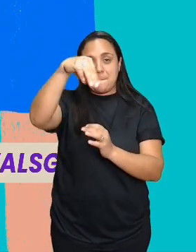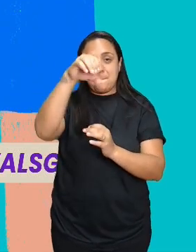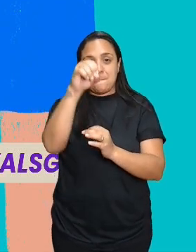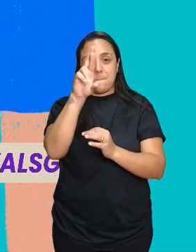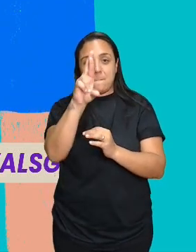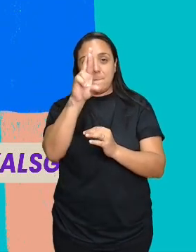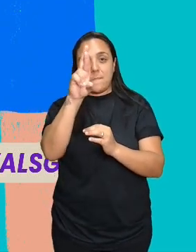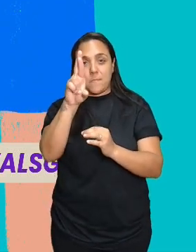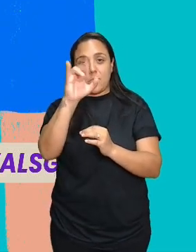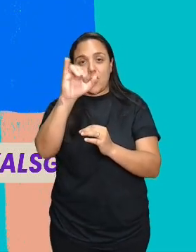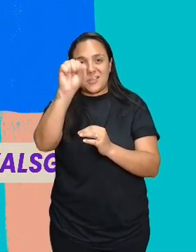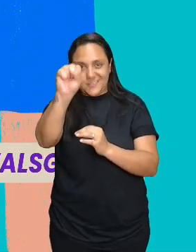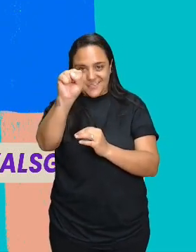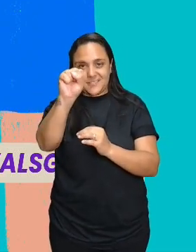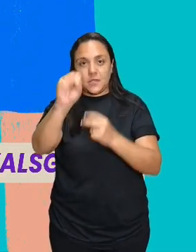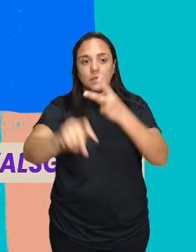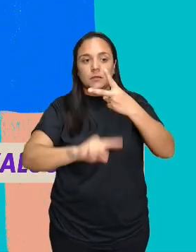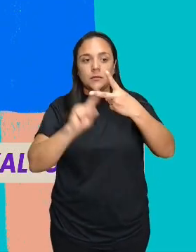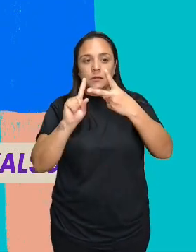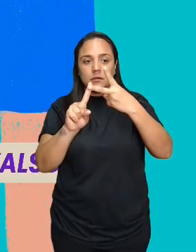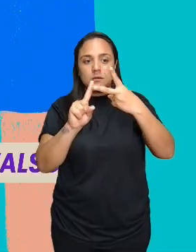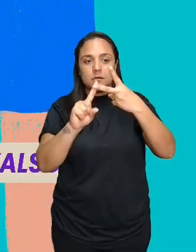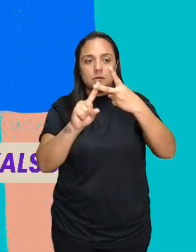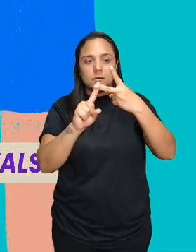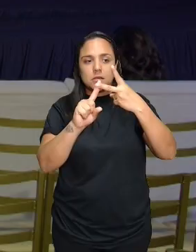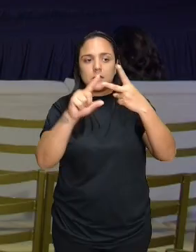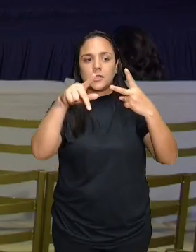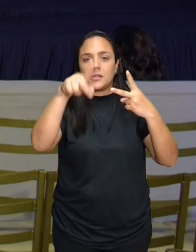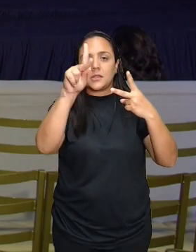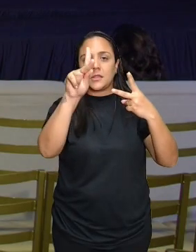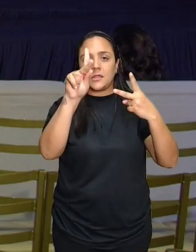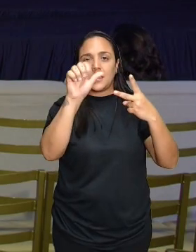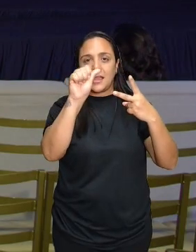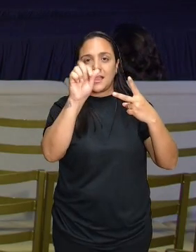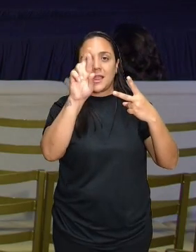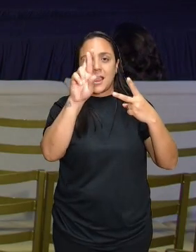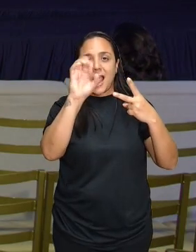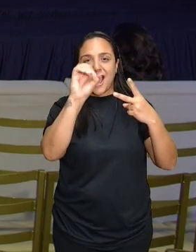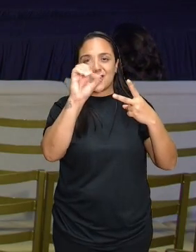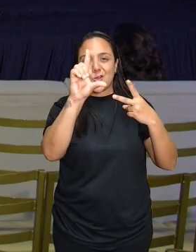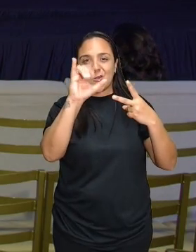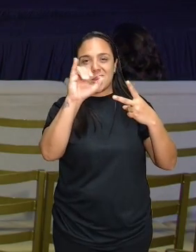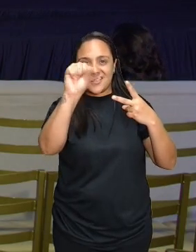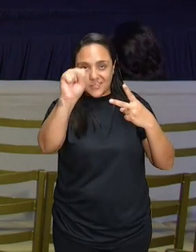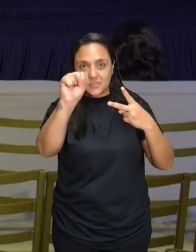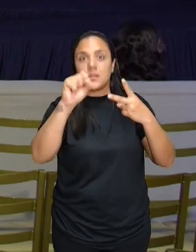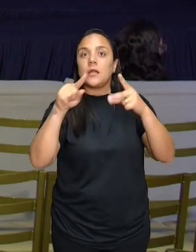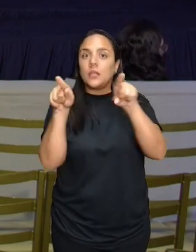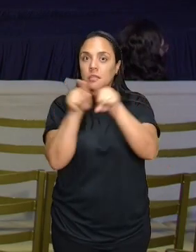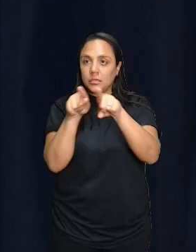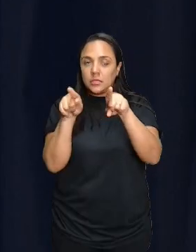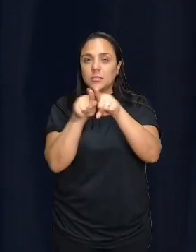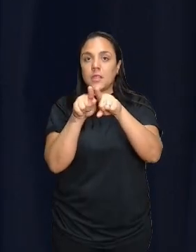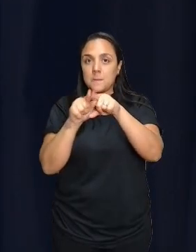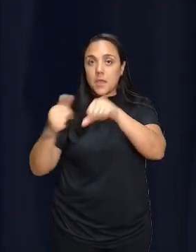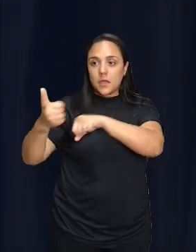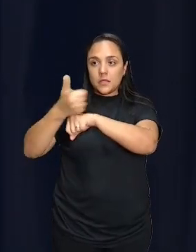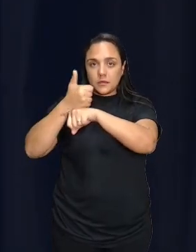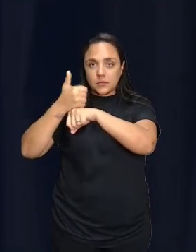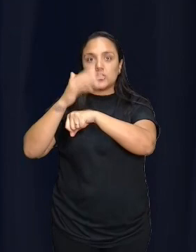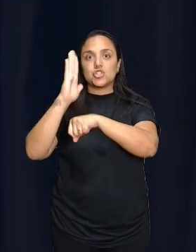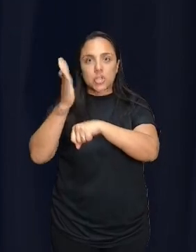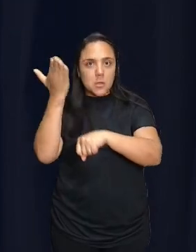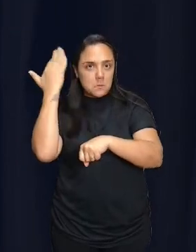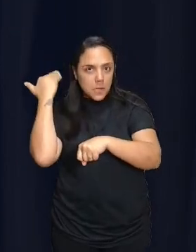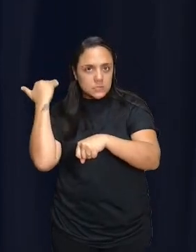A segunda pessoa que vai compor essa mesa é a Carol Muniz, que também já coordenou o laboratório. Hoje é coordenadora de projetos no Social